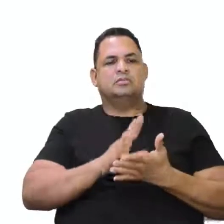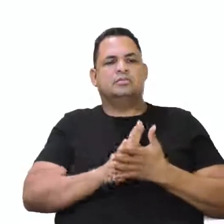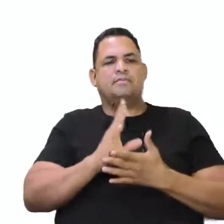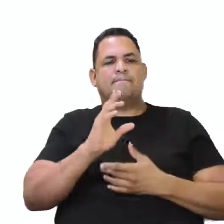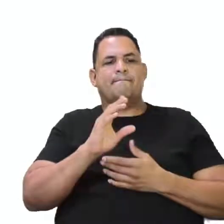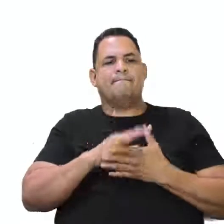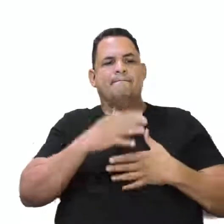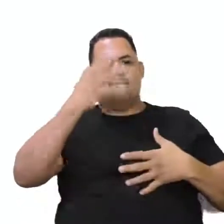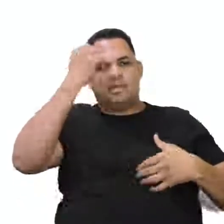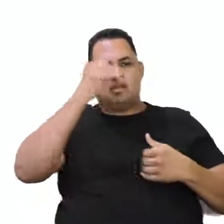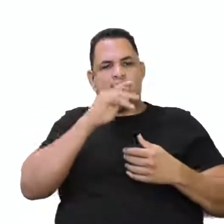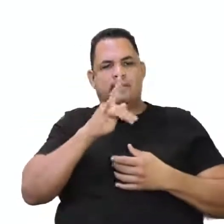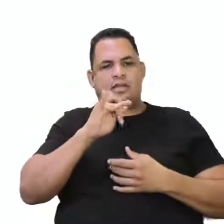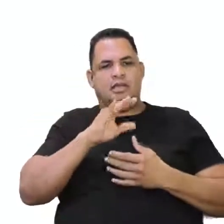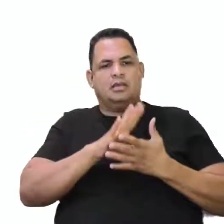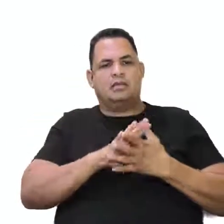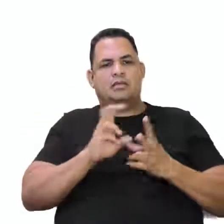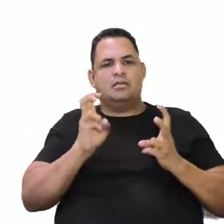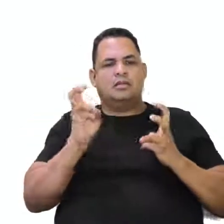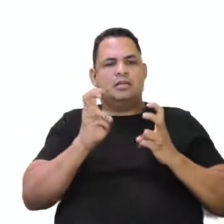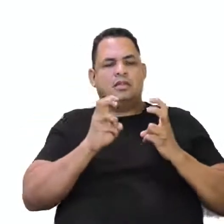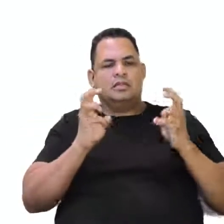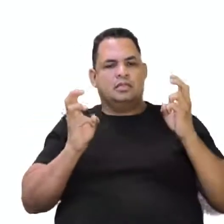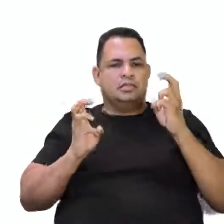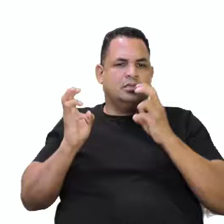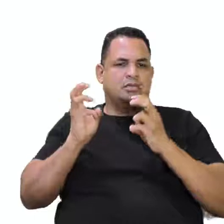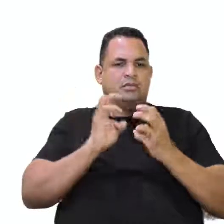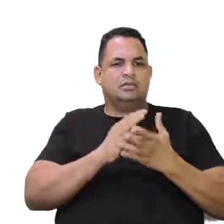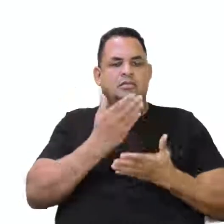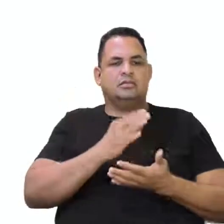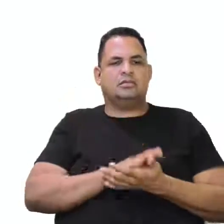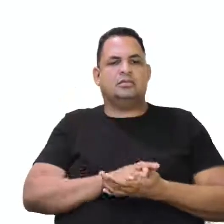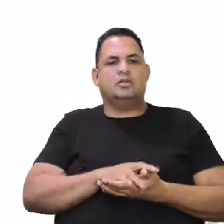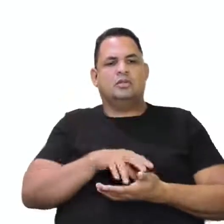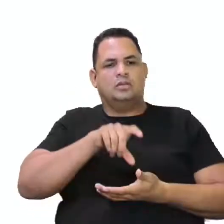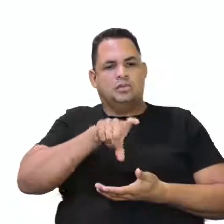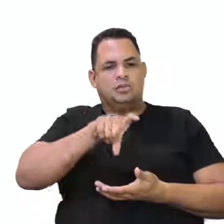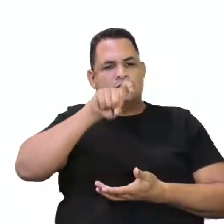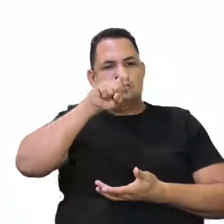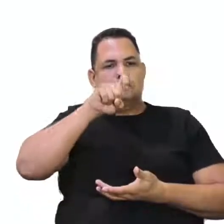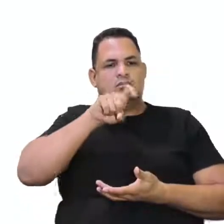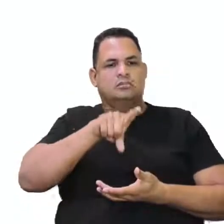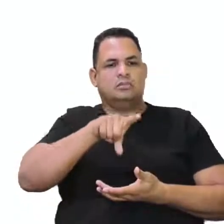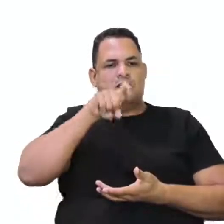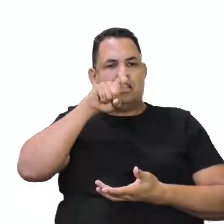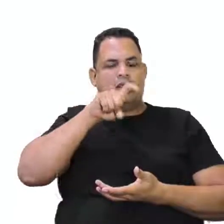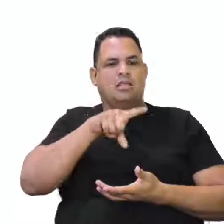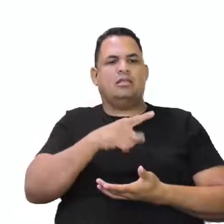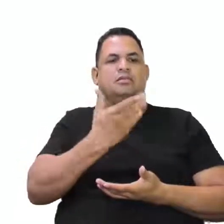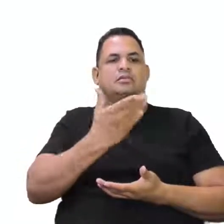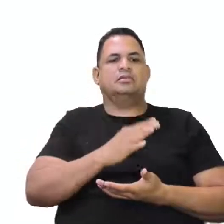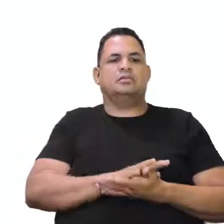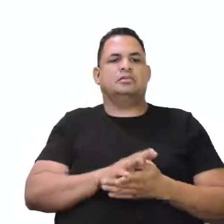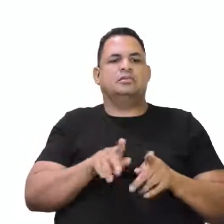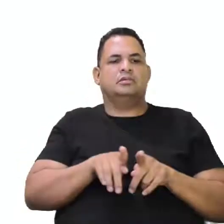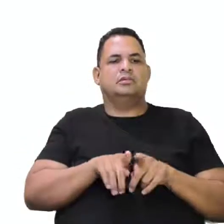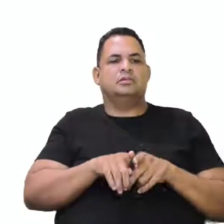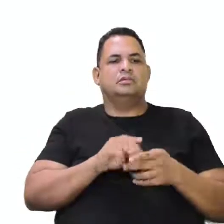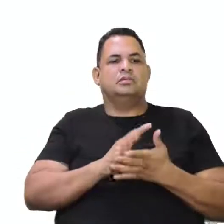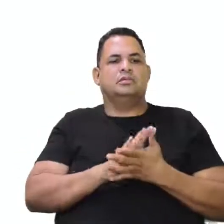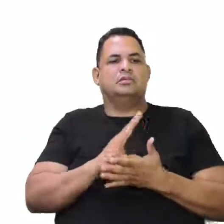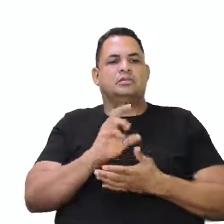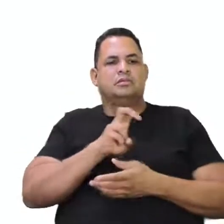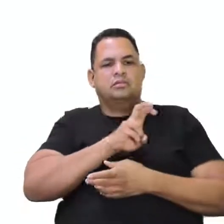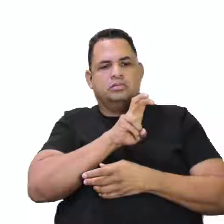macaco prego, cebus apela, preguiça de 3 dedos, bradipus tridáctilos, tamanduá mirim, coisa mais linda, tamanduá